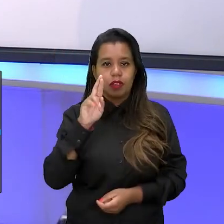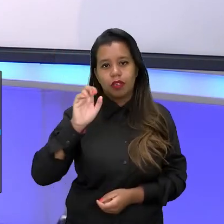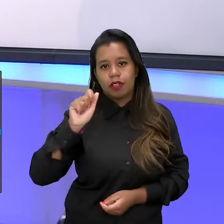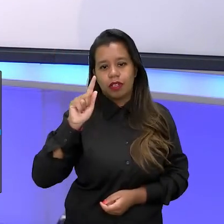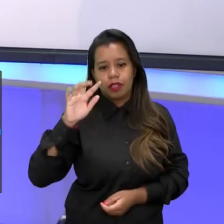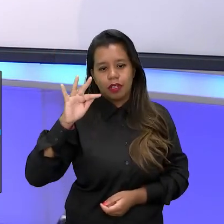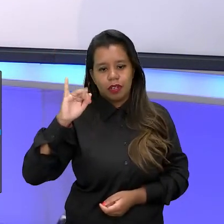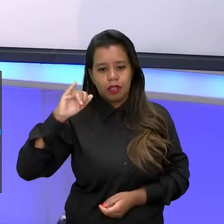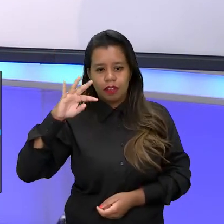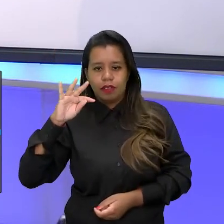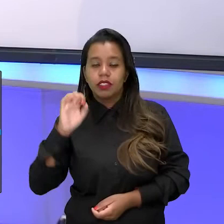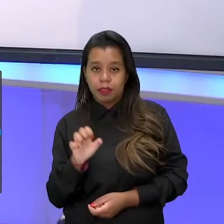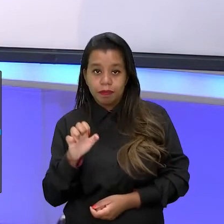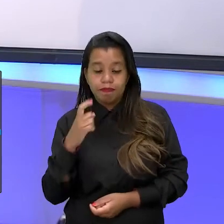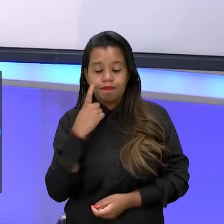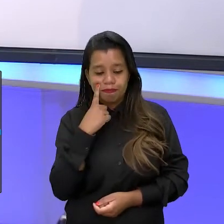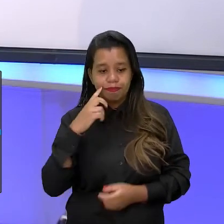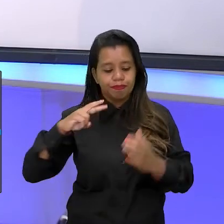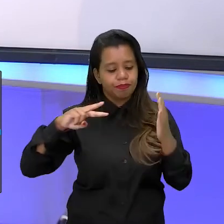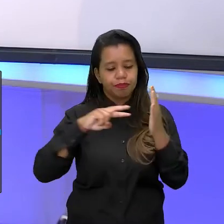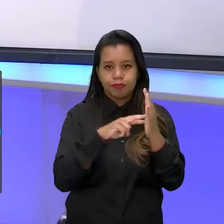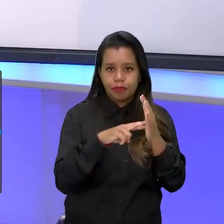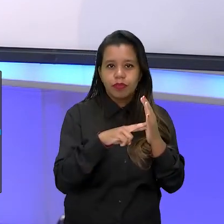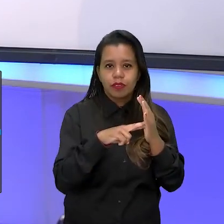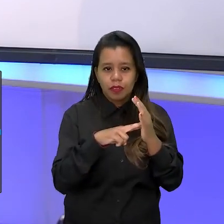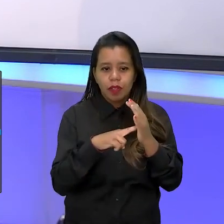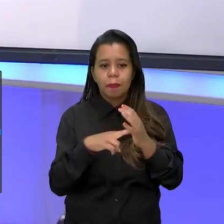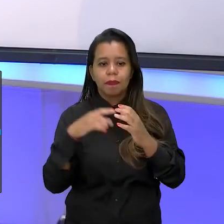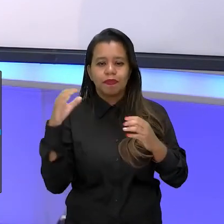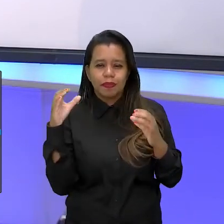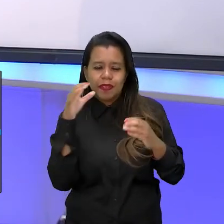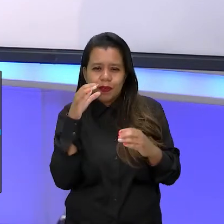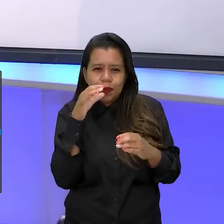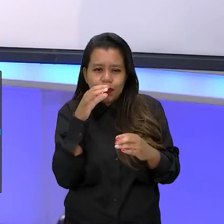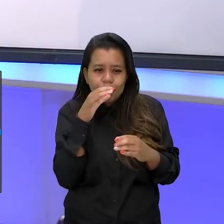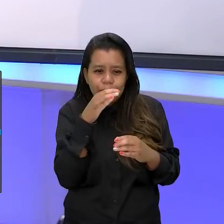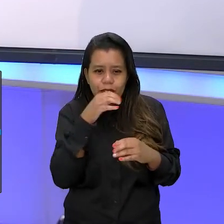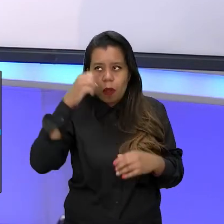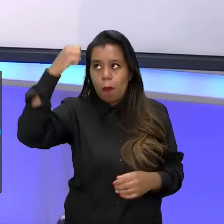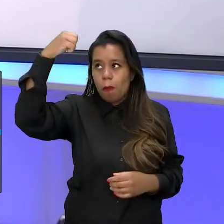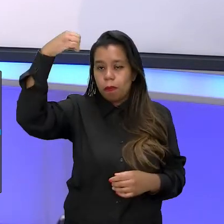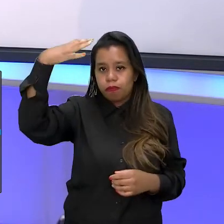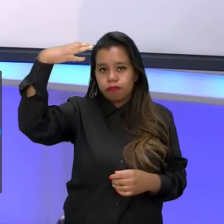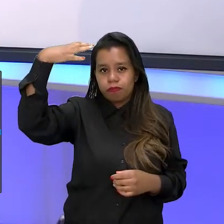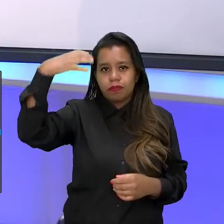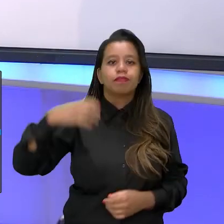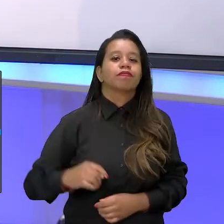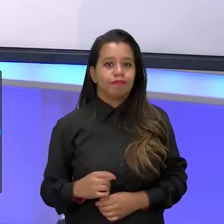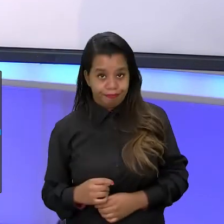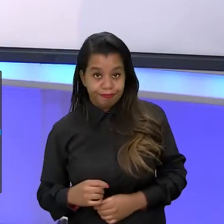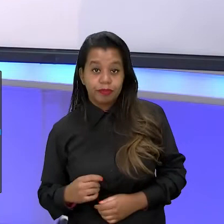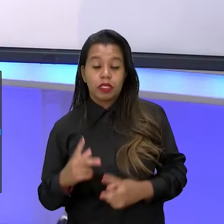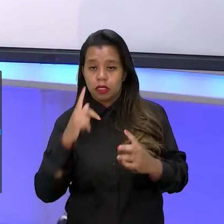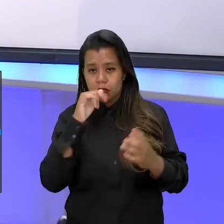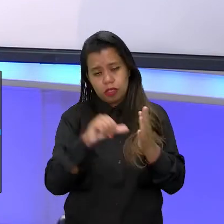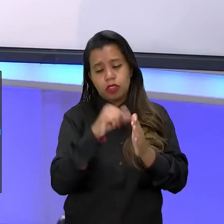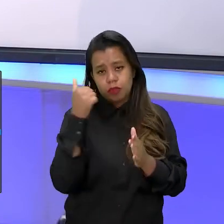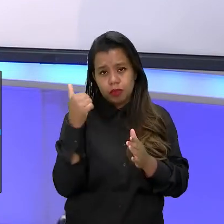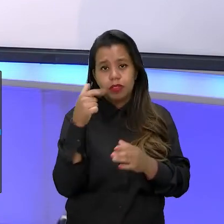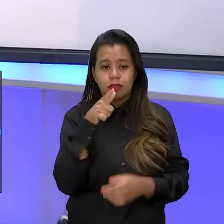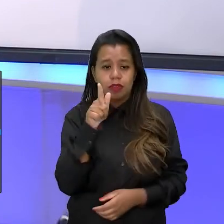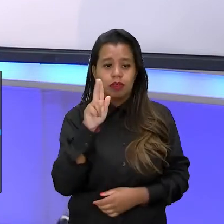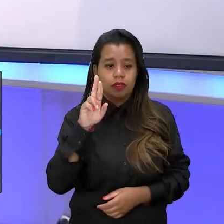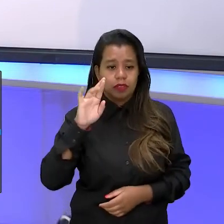grafite também, quando você liga na tomada, os elétrons começam a esquentar, chega um momento que ele brilha. As primeiras lâmpadas foram criadas com esse